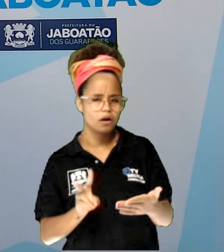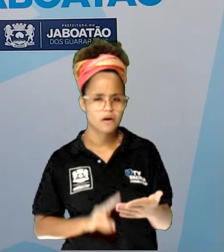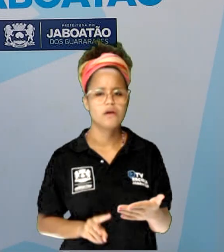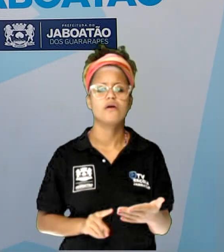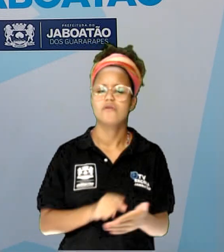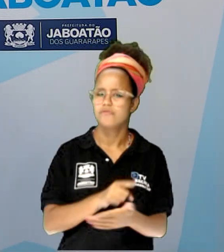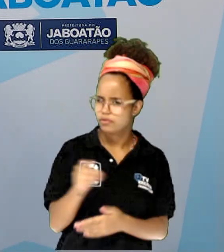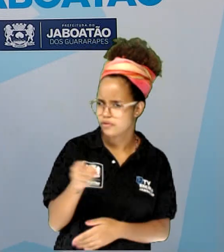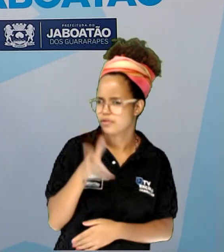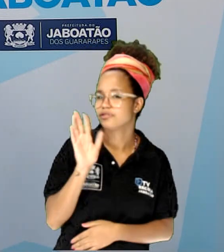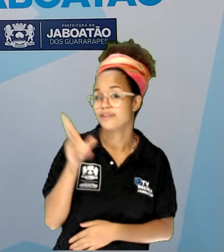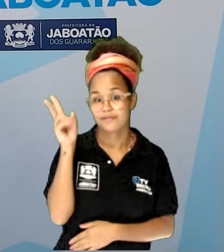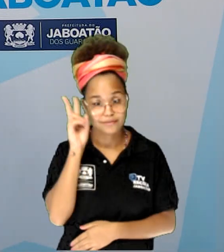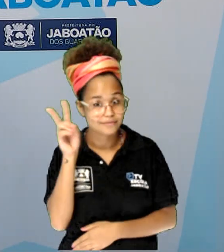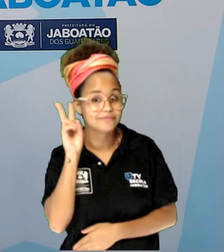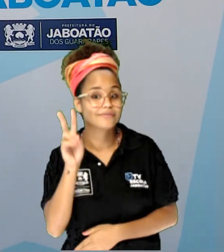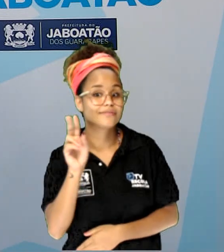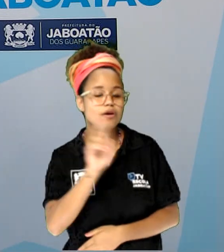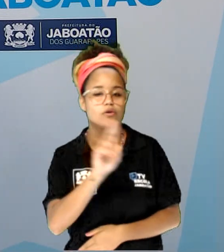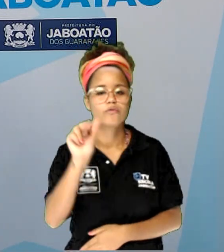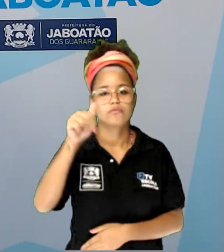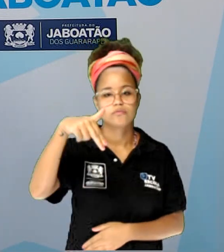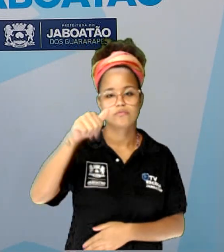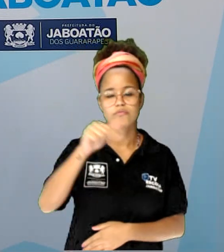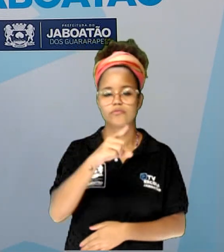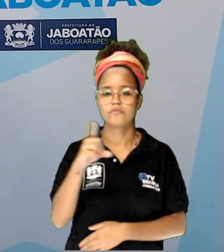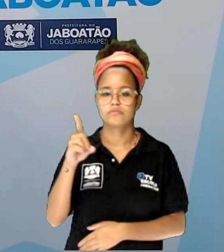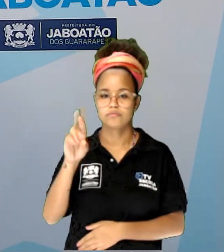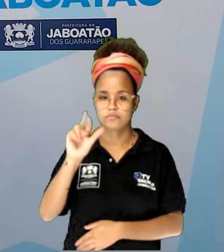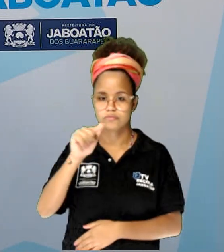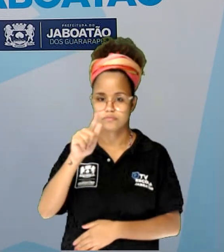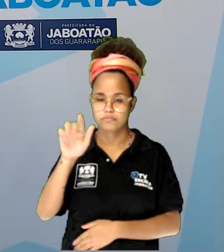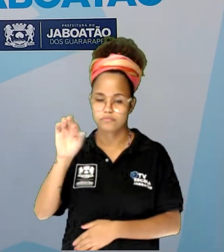vocês devem estar lembrados, né? Chama-se Ana Dragão. Conta a história